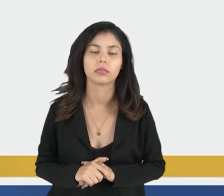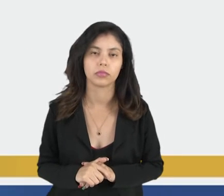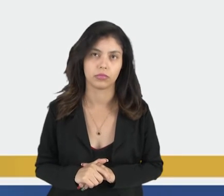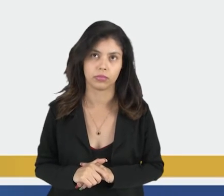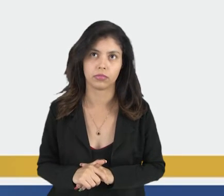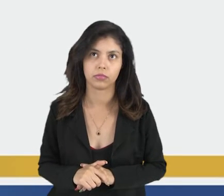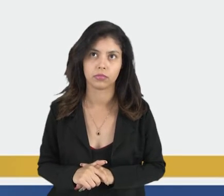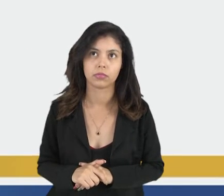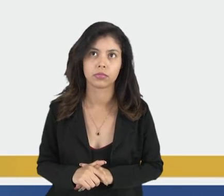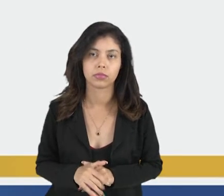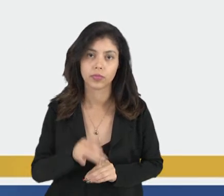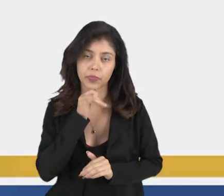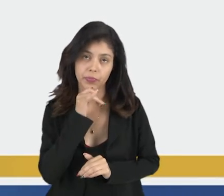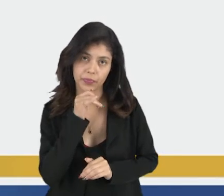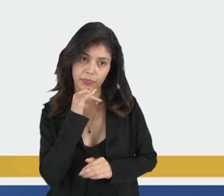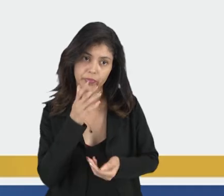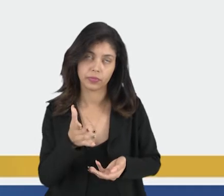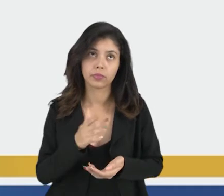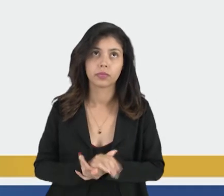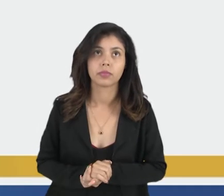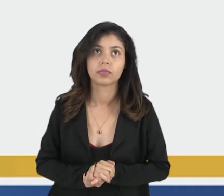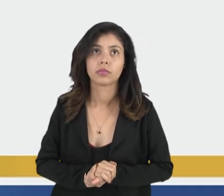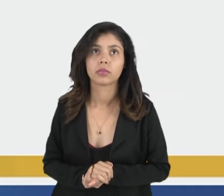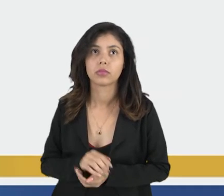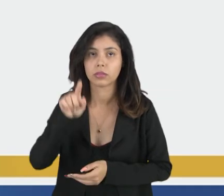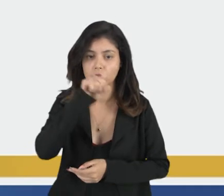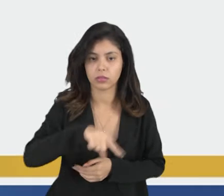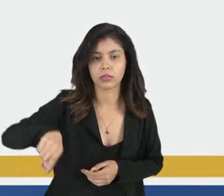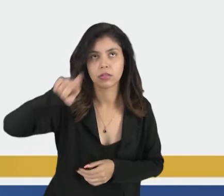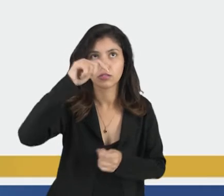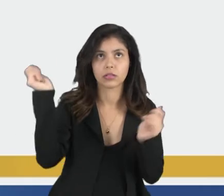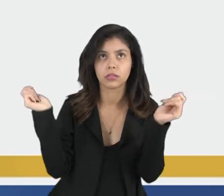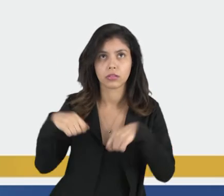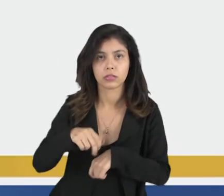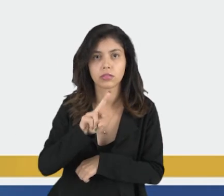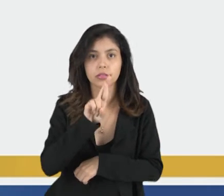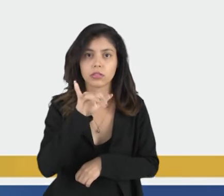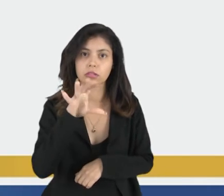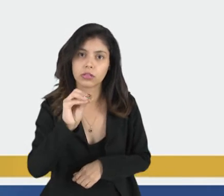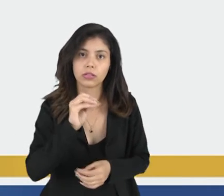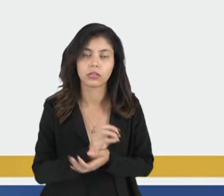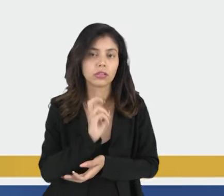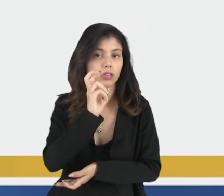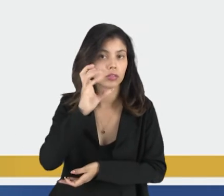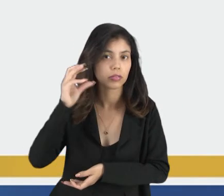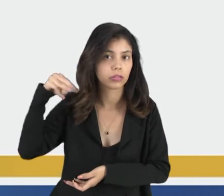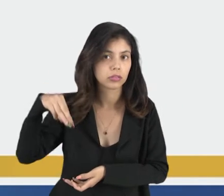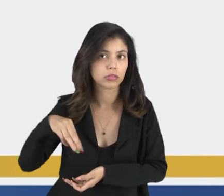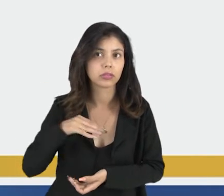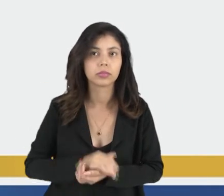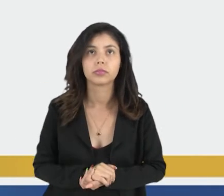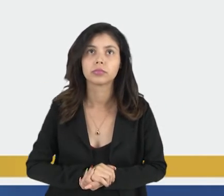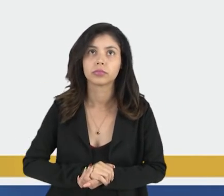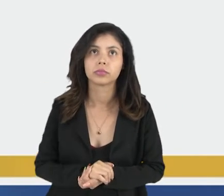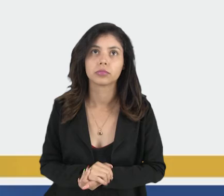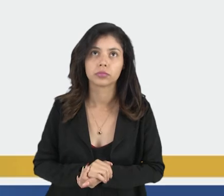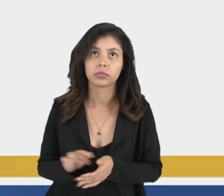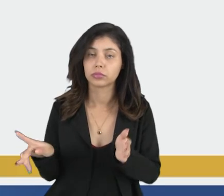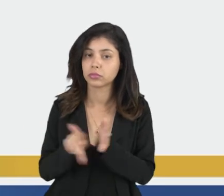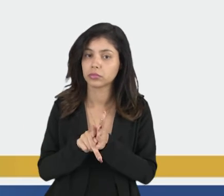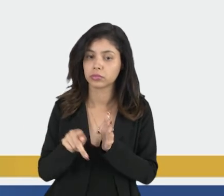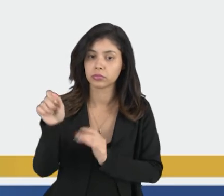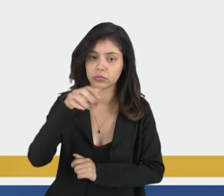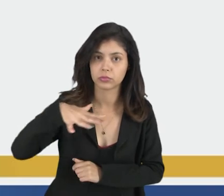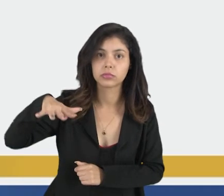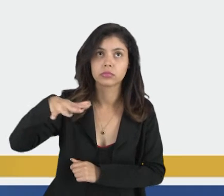Vamos a mais um exemplo. Um círculo possui um raio igual a 5 centímetros. Determine a sua